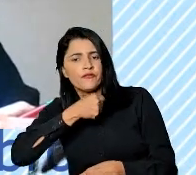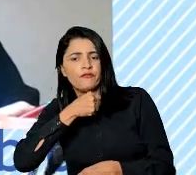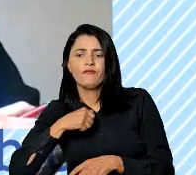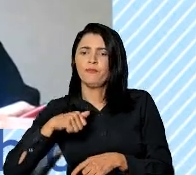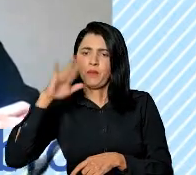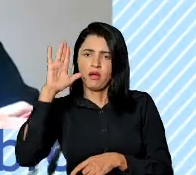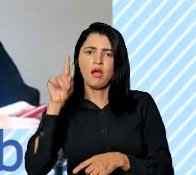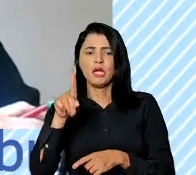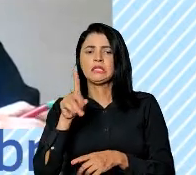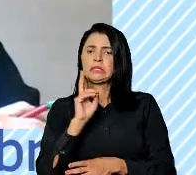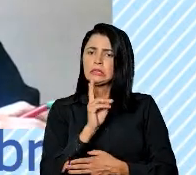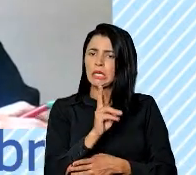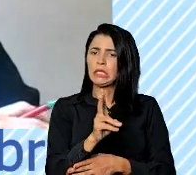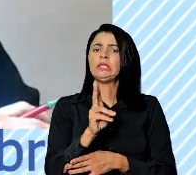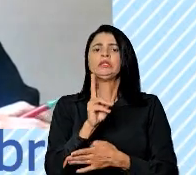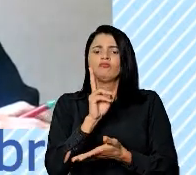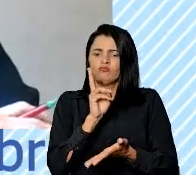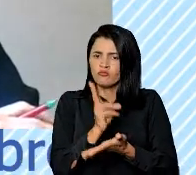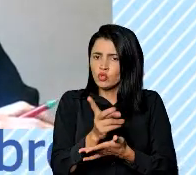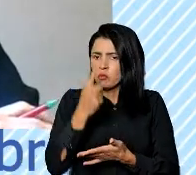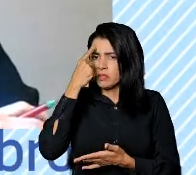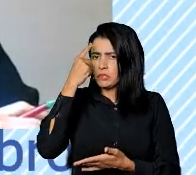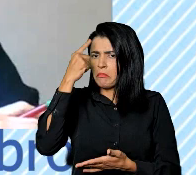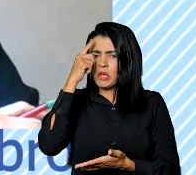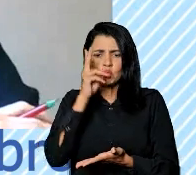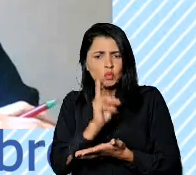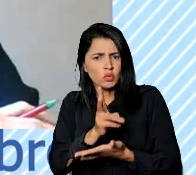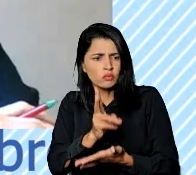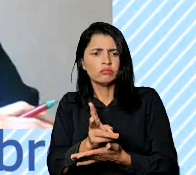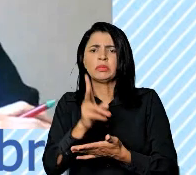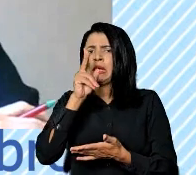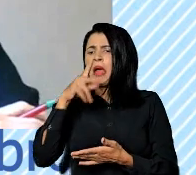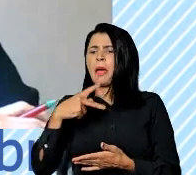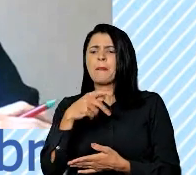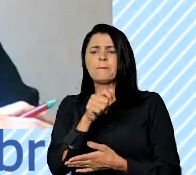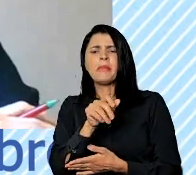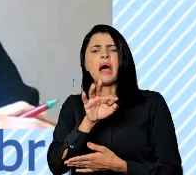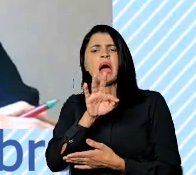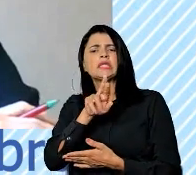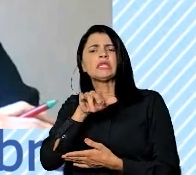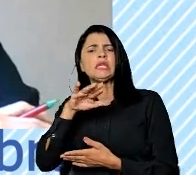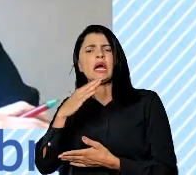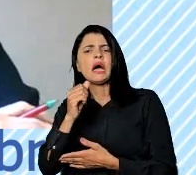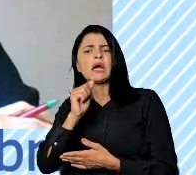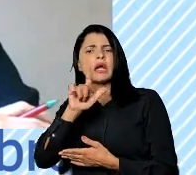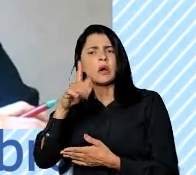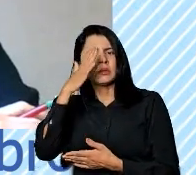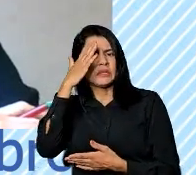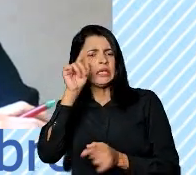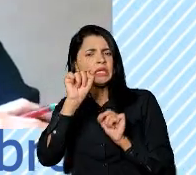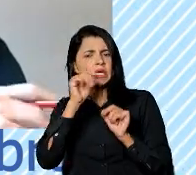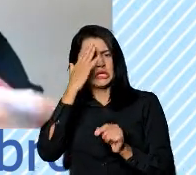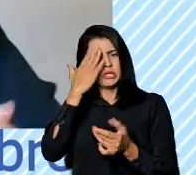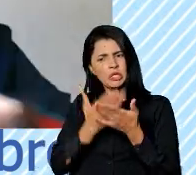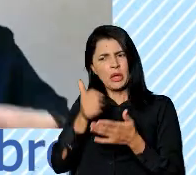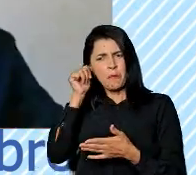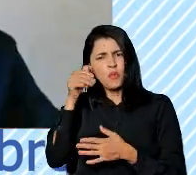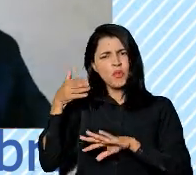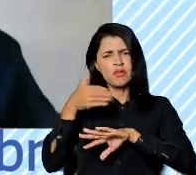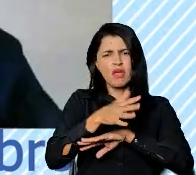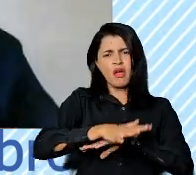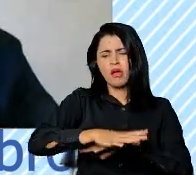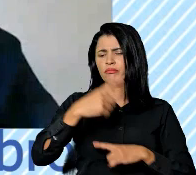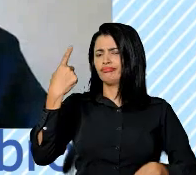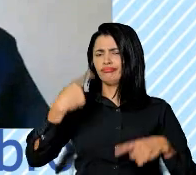fazem a manutenção de um pensamento patriarcal e que ainda acredita que o lugar das mulheres não é no cenário político.